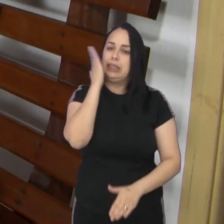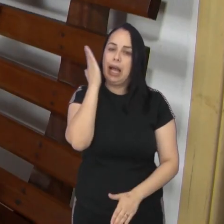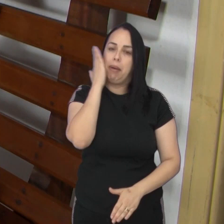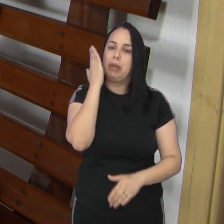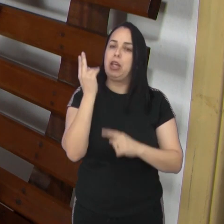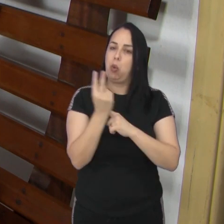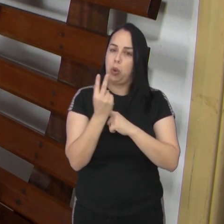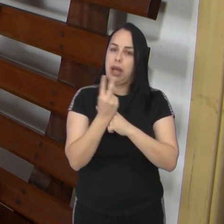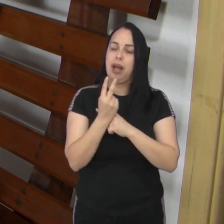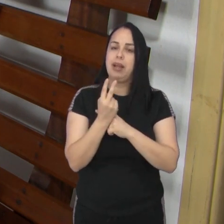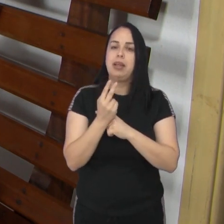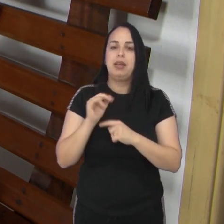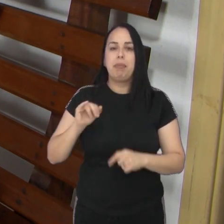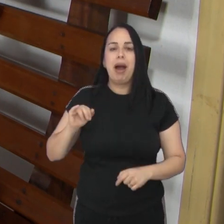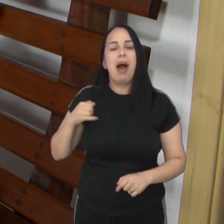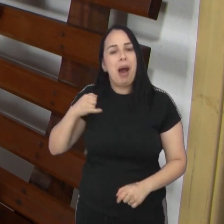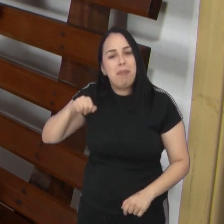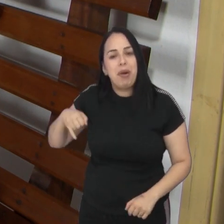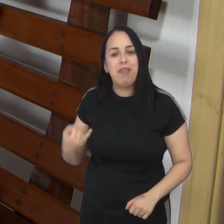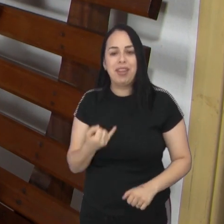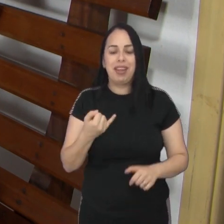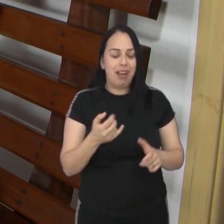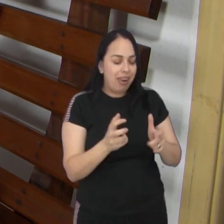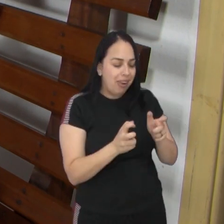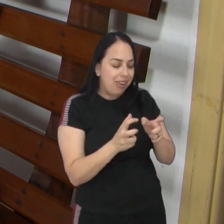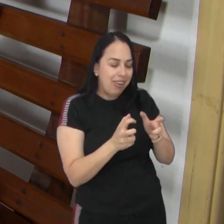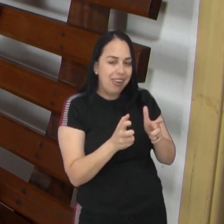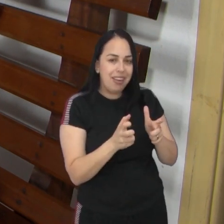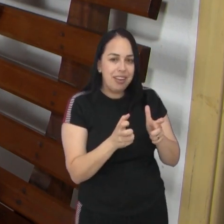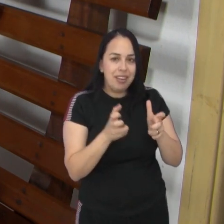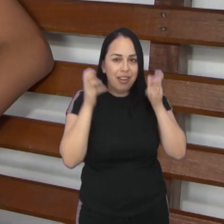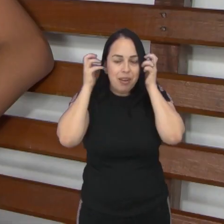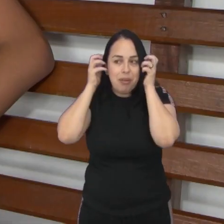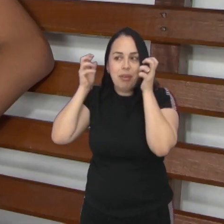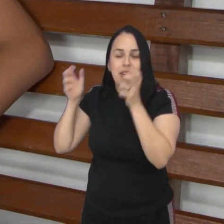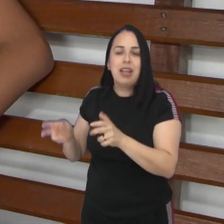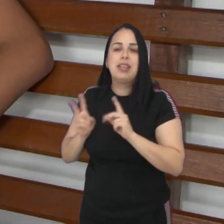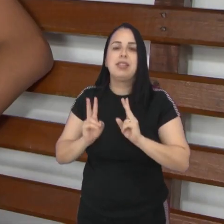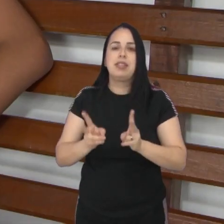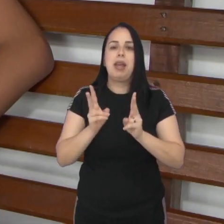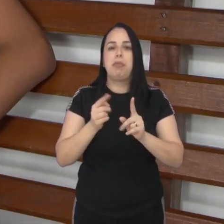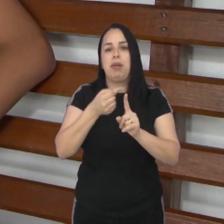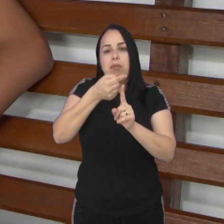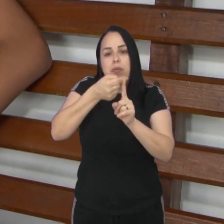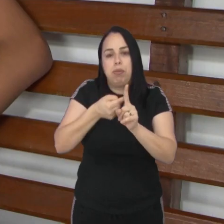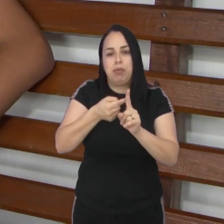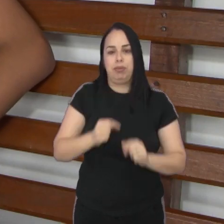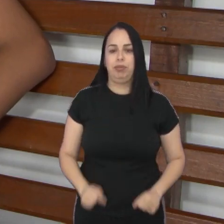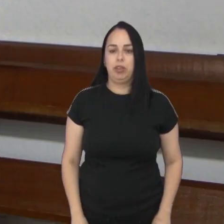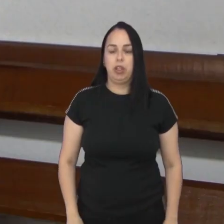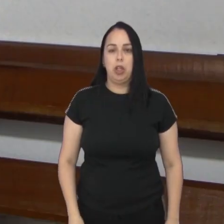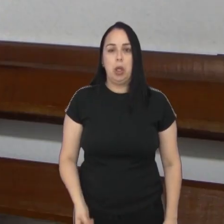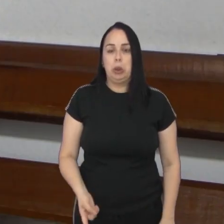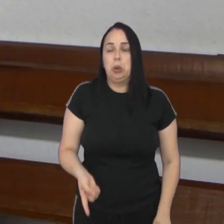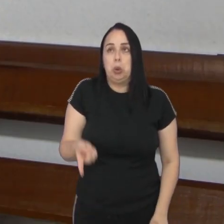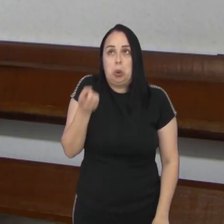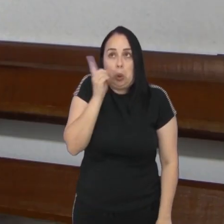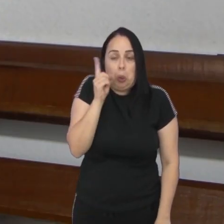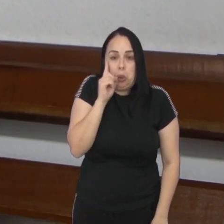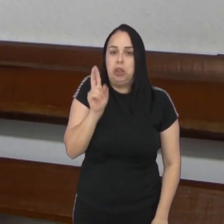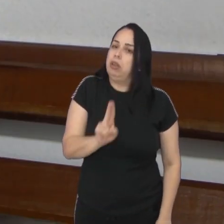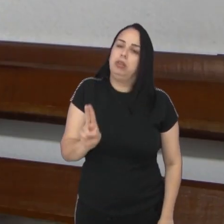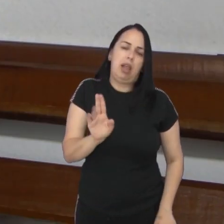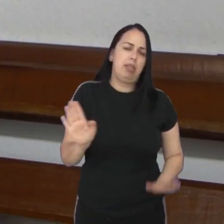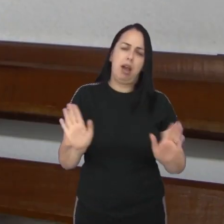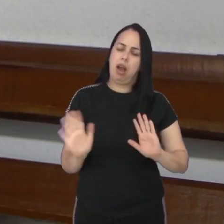nesses cuidados. Para continuar curtindo os hobbies sem deixar de lado o fone, sempre se preocupa em regular o volume. Não uso